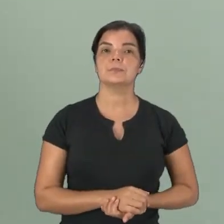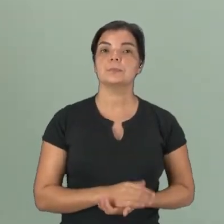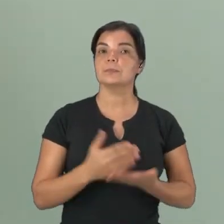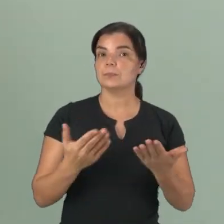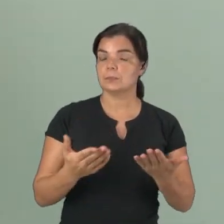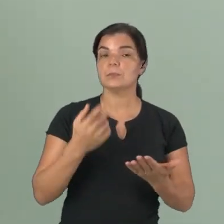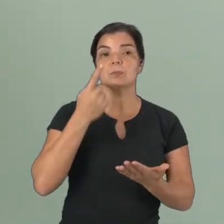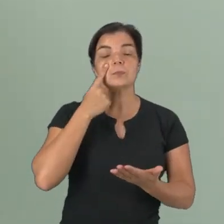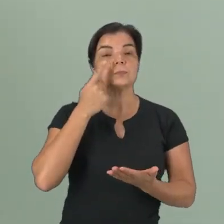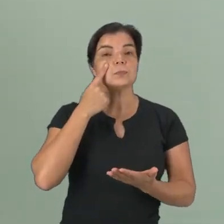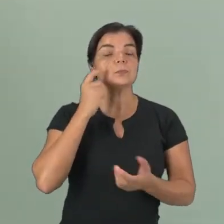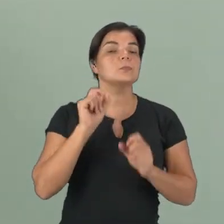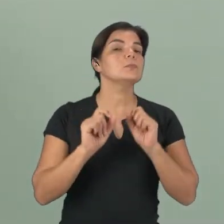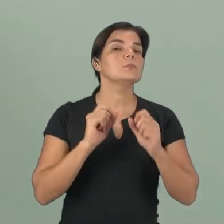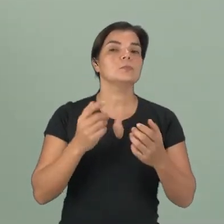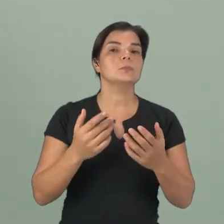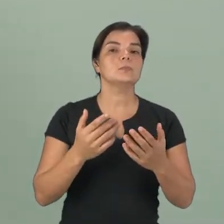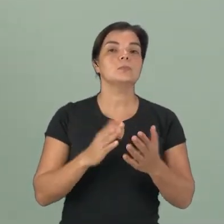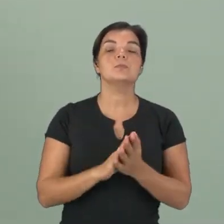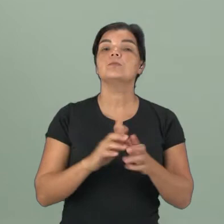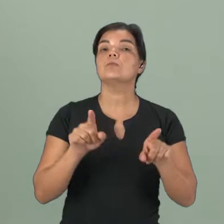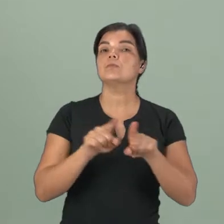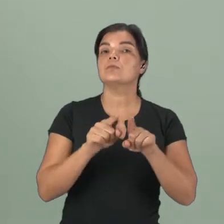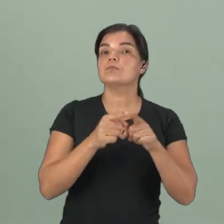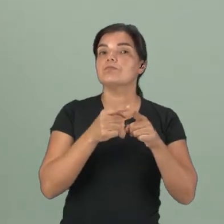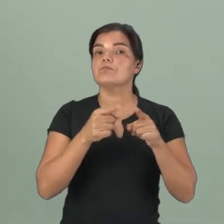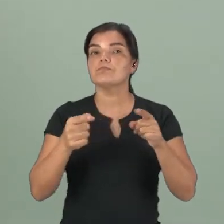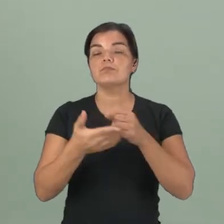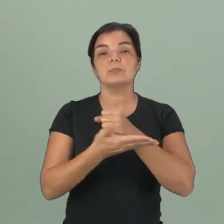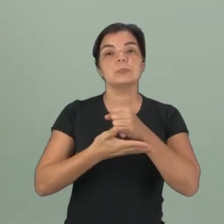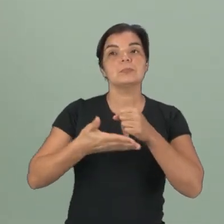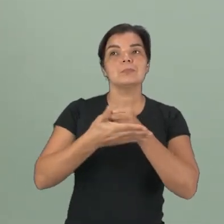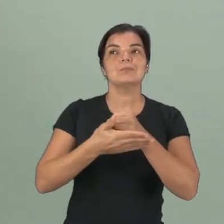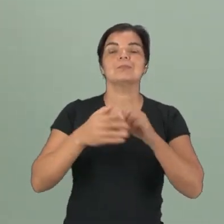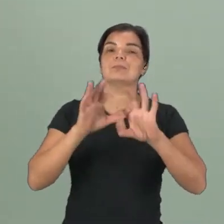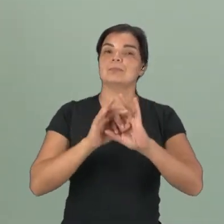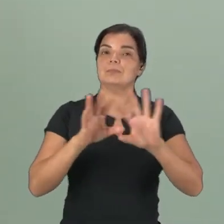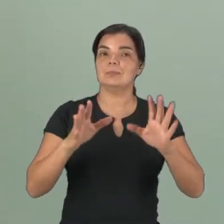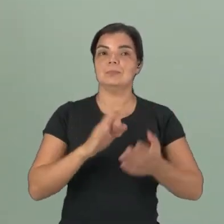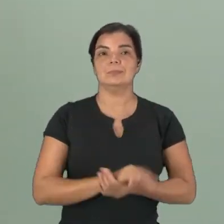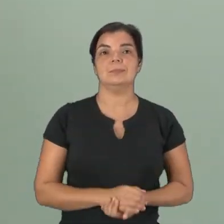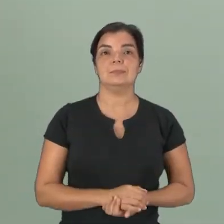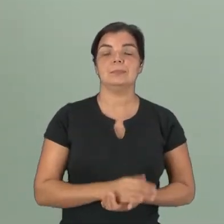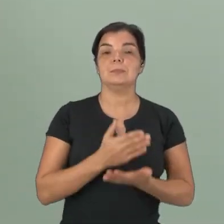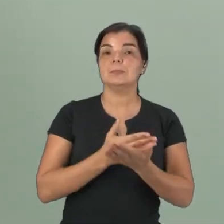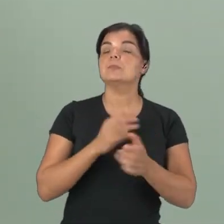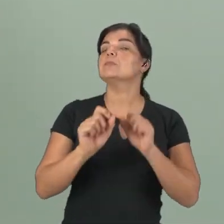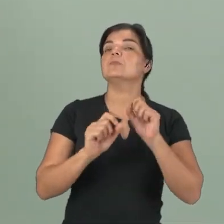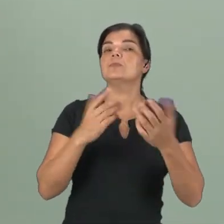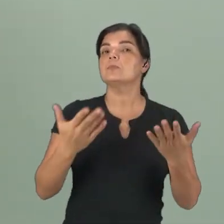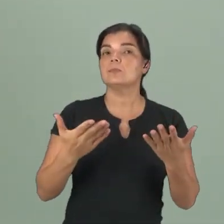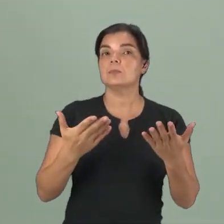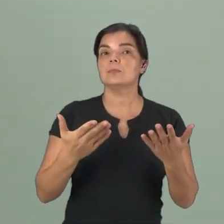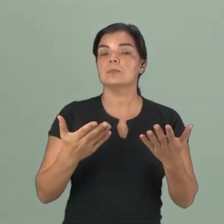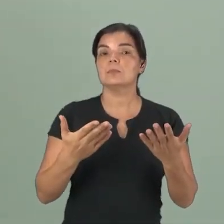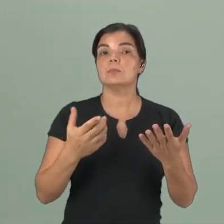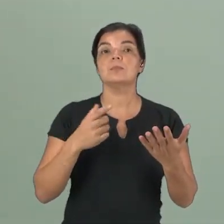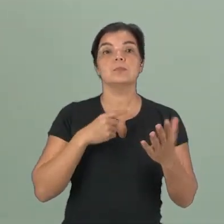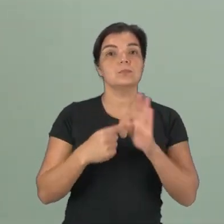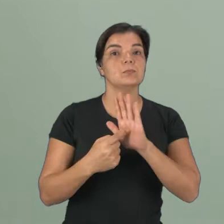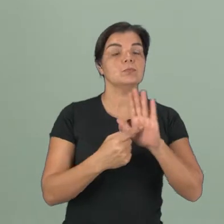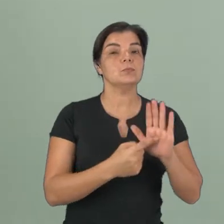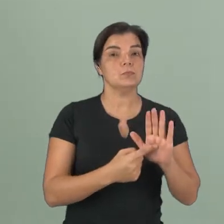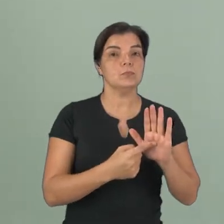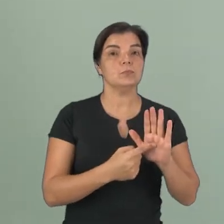certo? A gente vai entender os chamados princípios liberais. Esses princípios, eles vão pregar